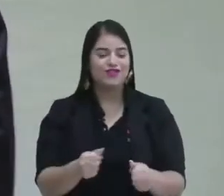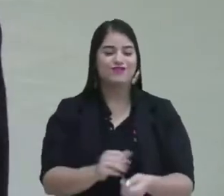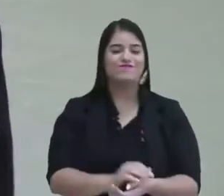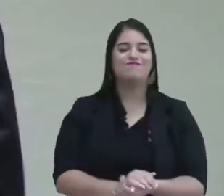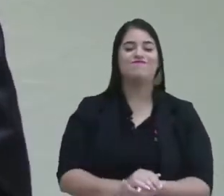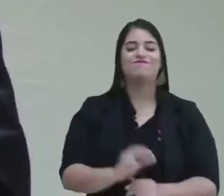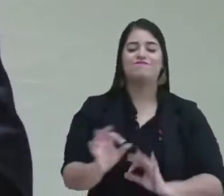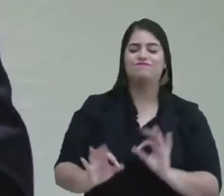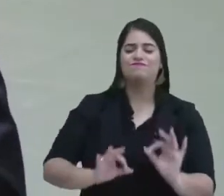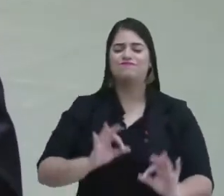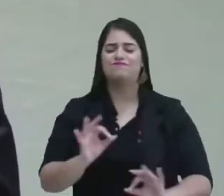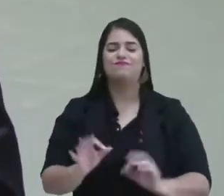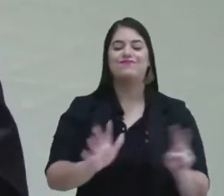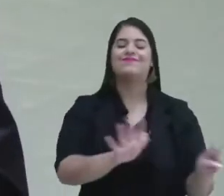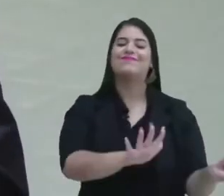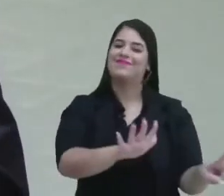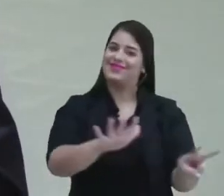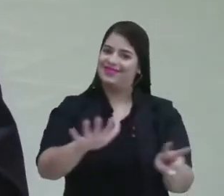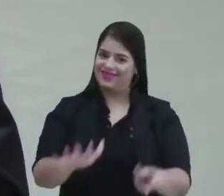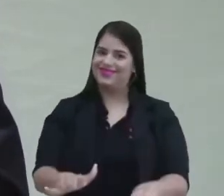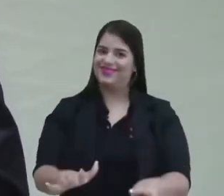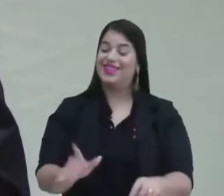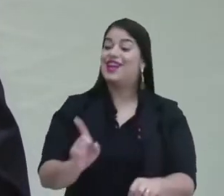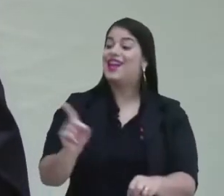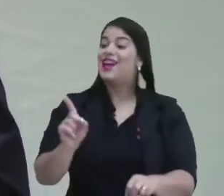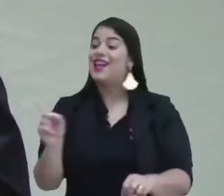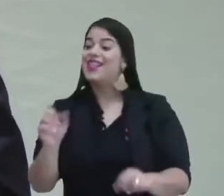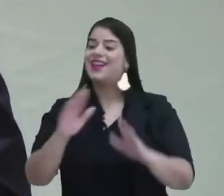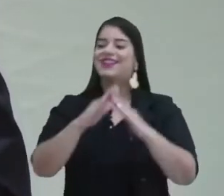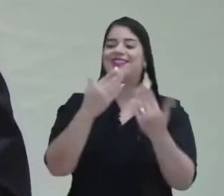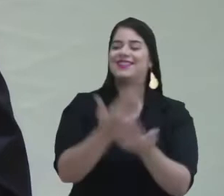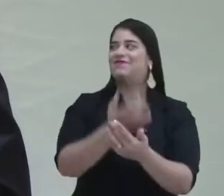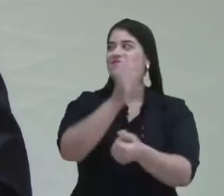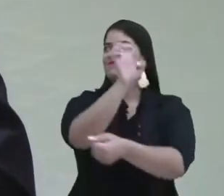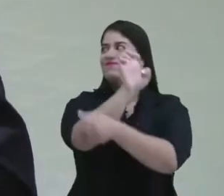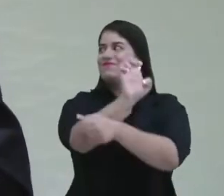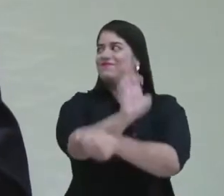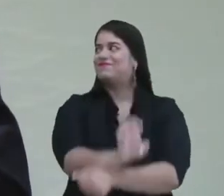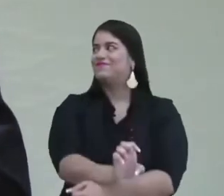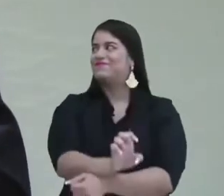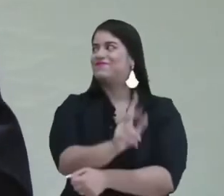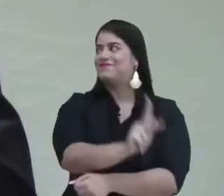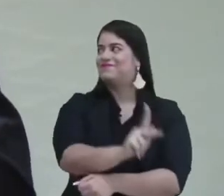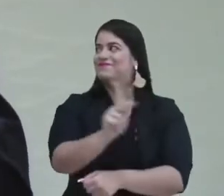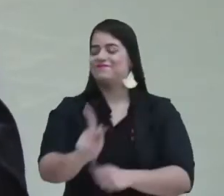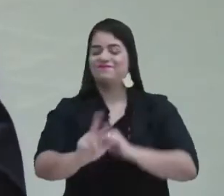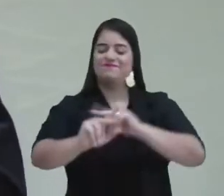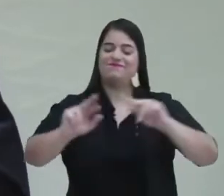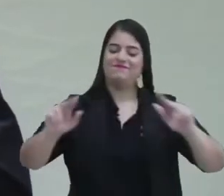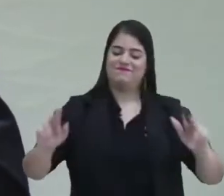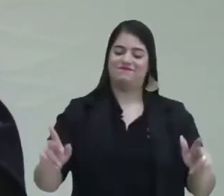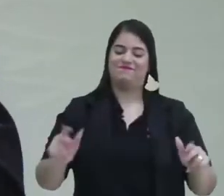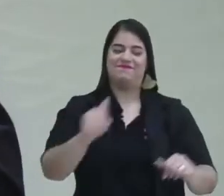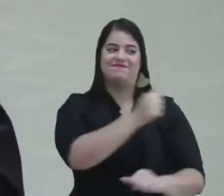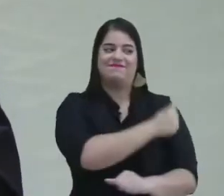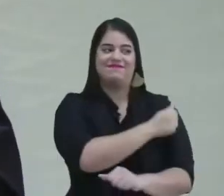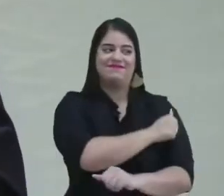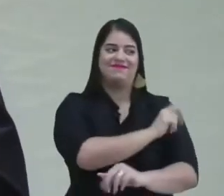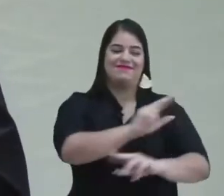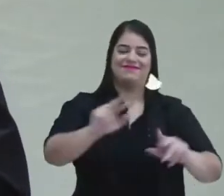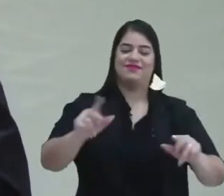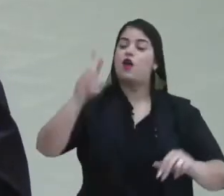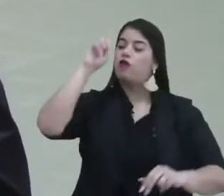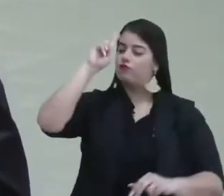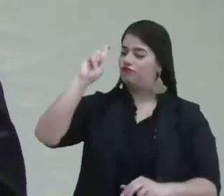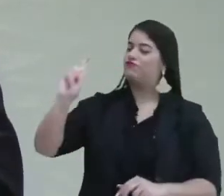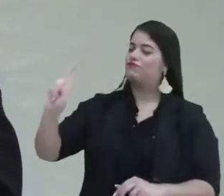que fazem essa semana lá na Escola Elpido Barbosa Maciel, todos os professores, todos os alunos, a